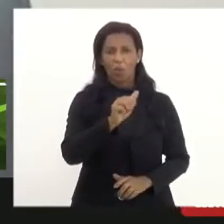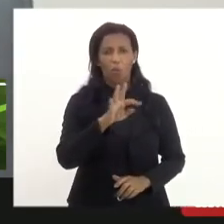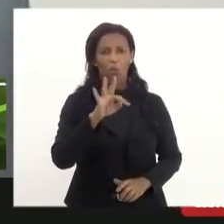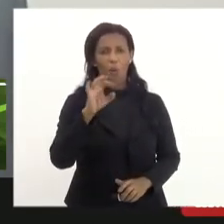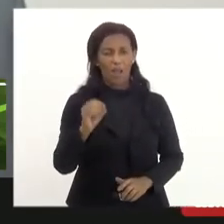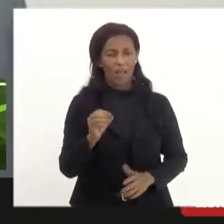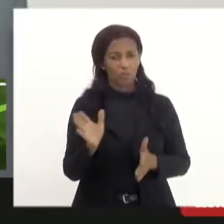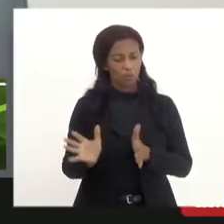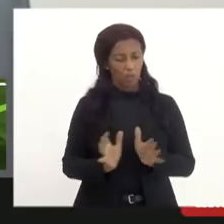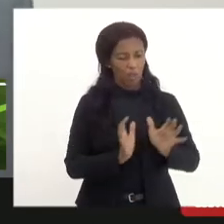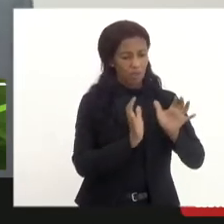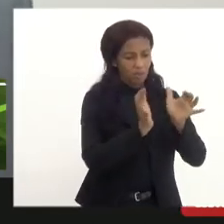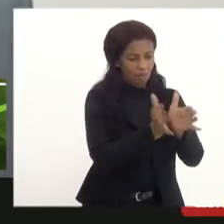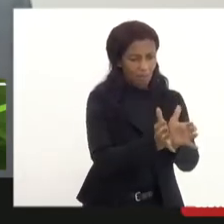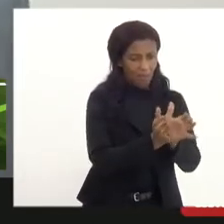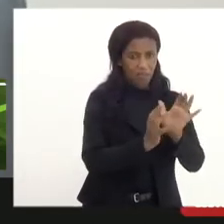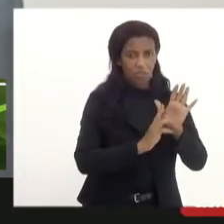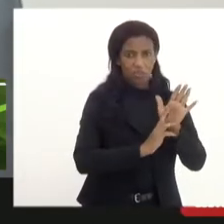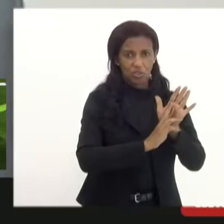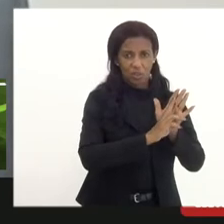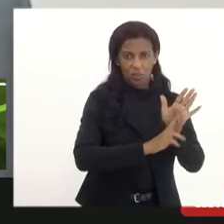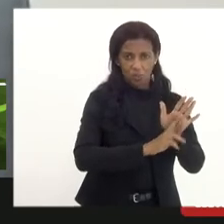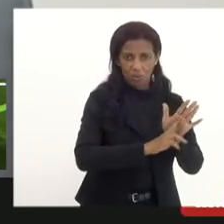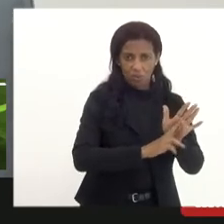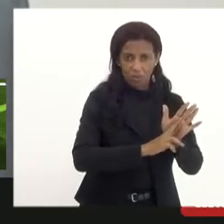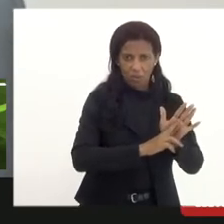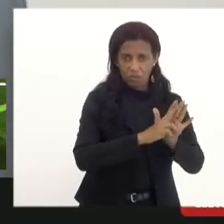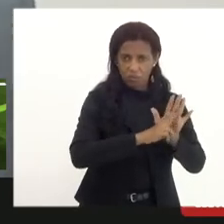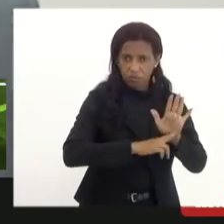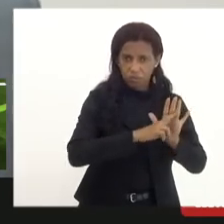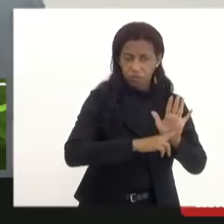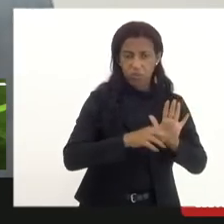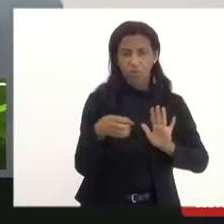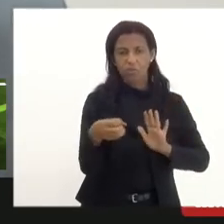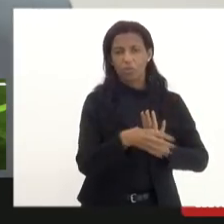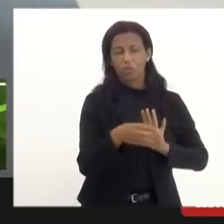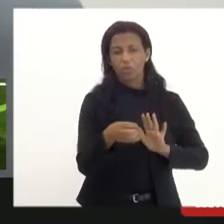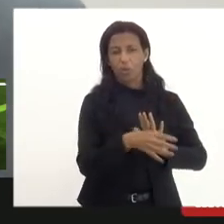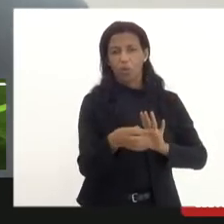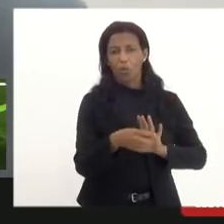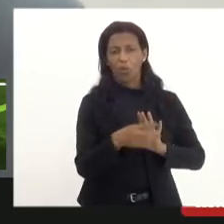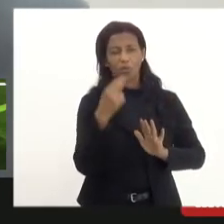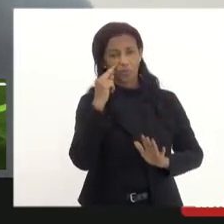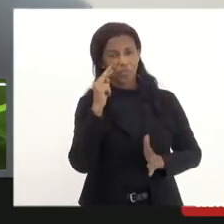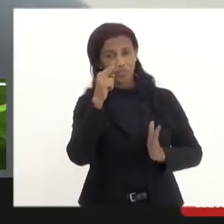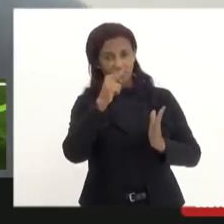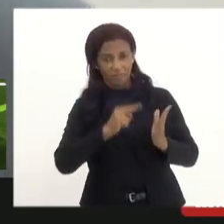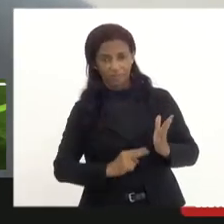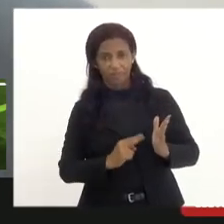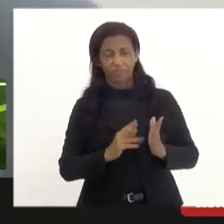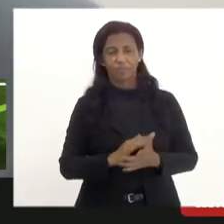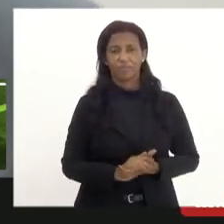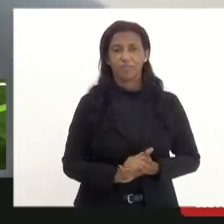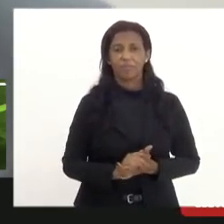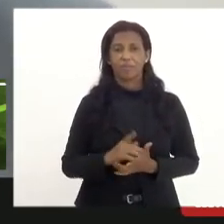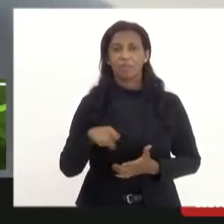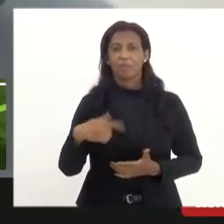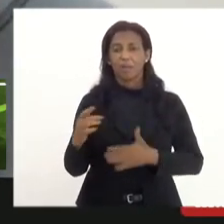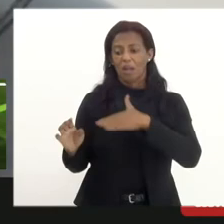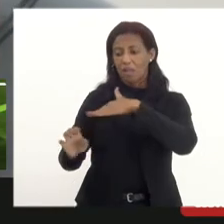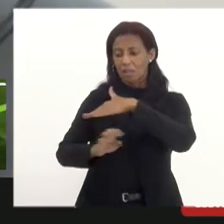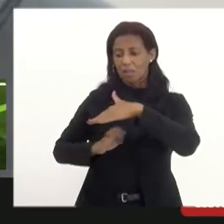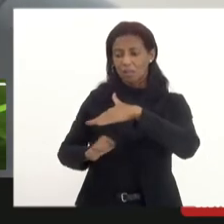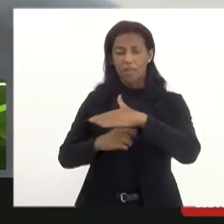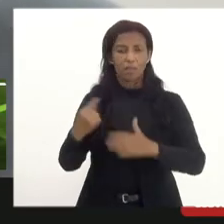essa parte de regulação nessas novas soluções que a gente tem visto, né? Então, para as empresas